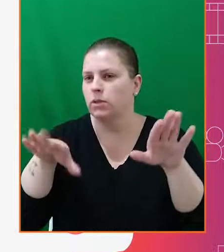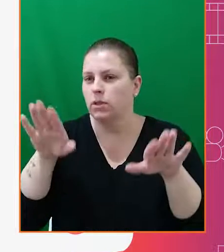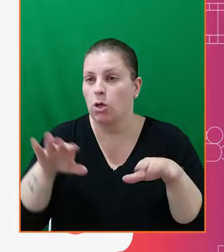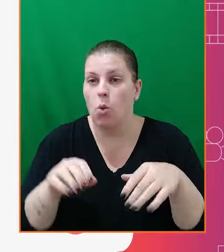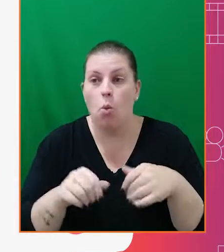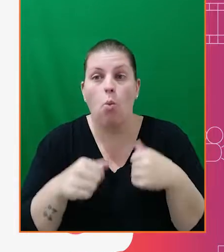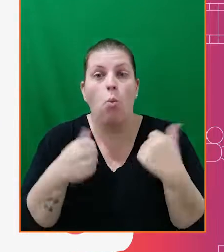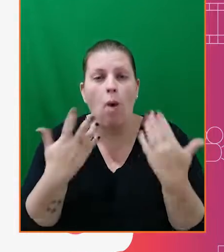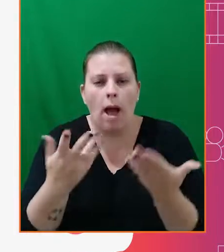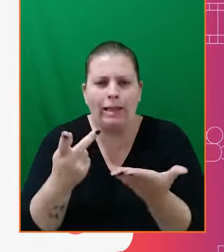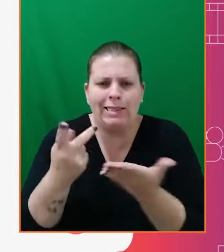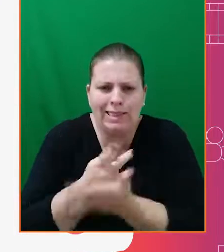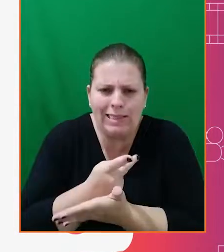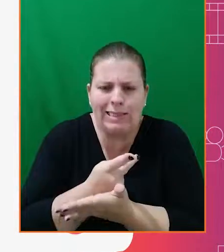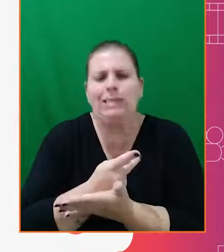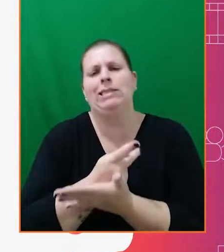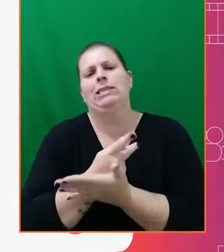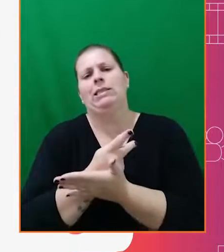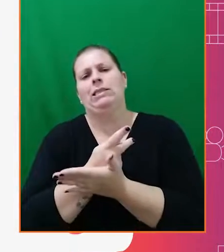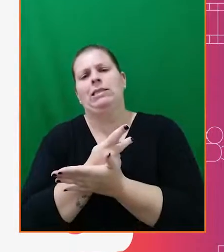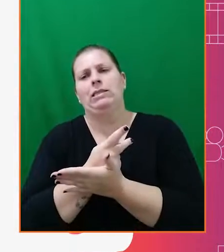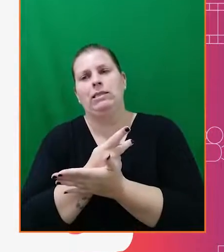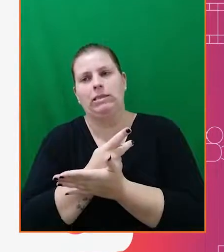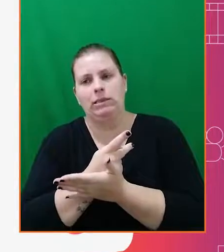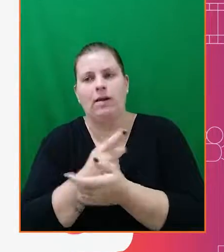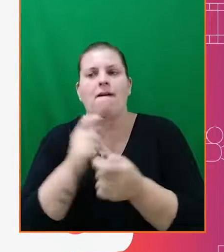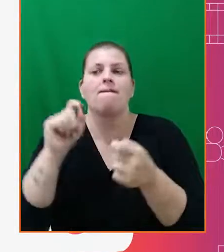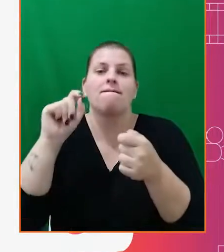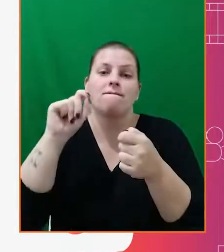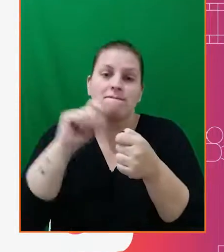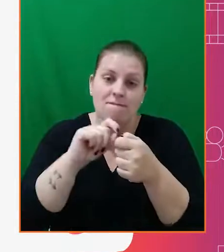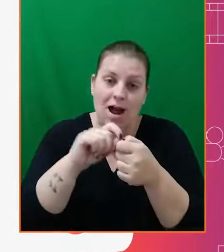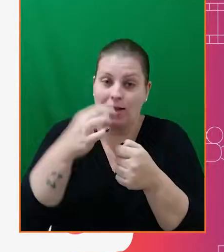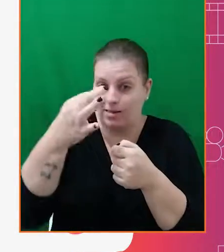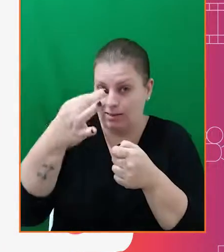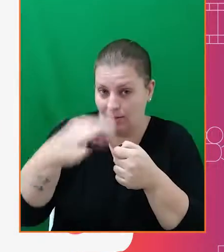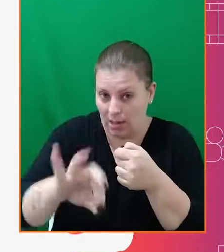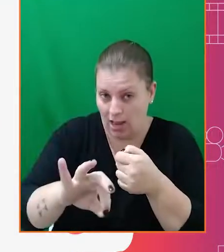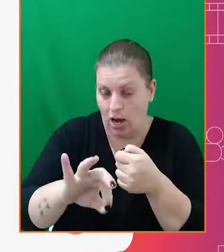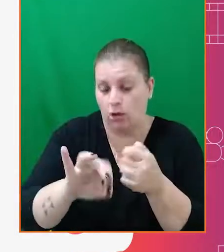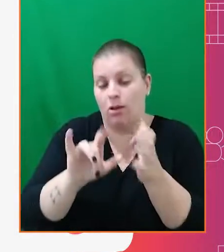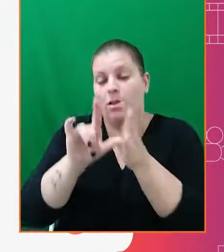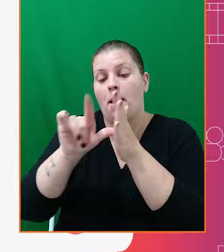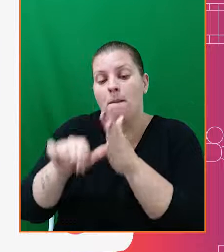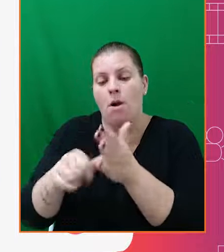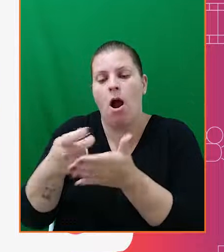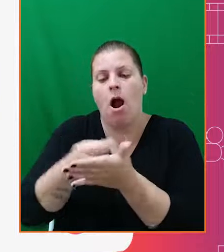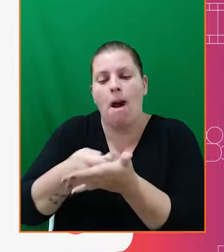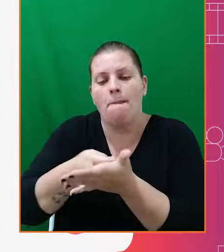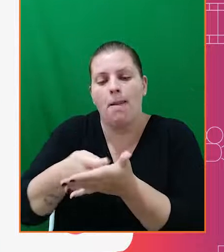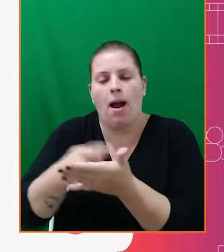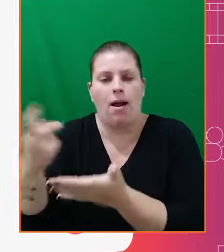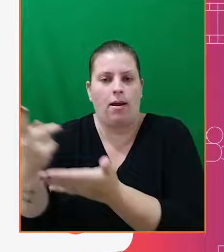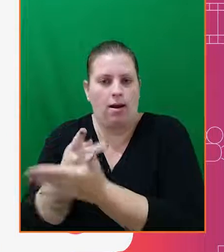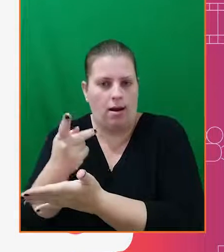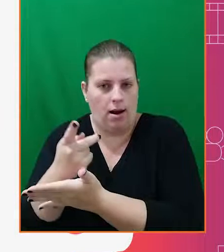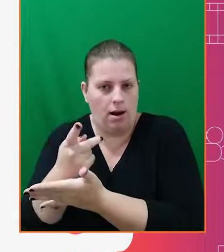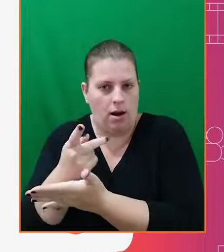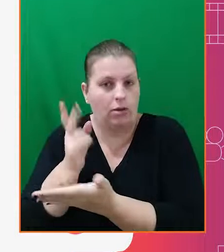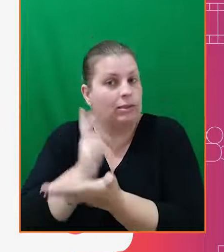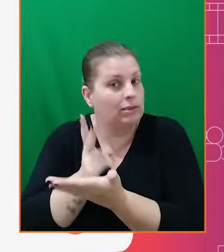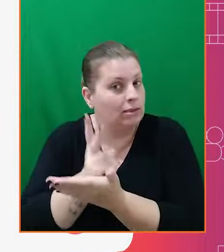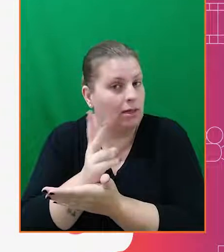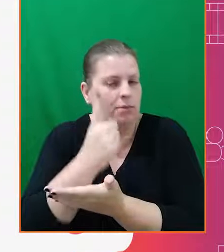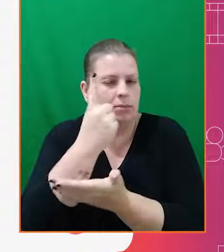Sempre que você fizer alguma coisa errada, primeiro faça a parte certa dela para depois apagar. Ou seja, antes de